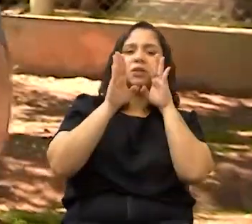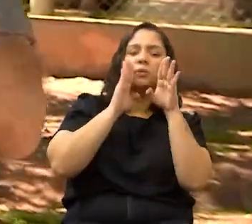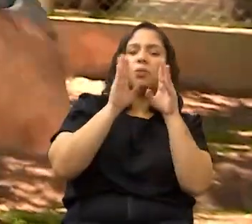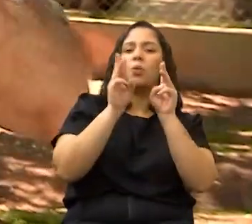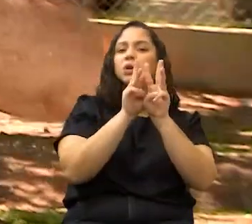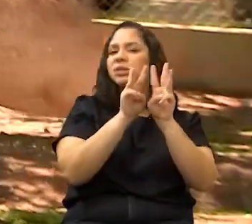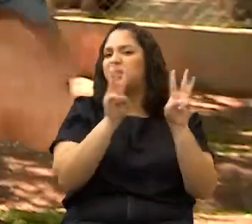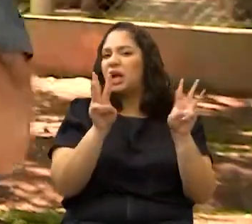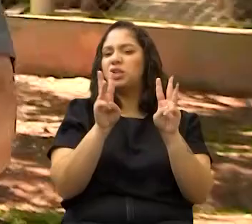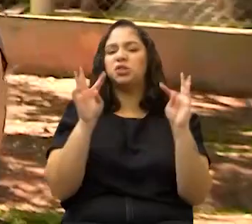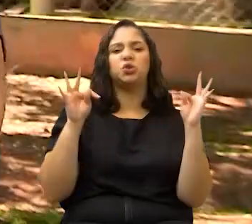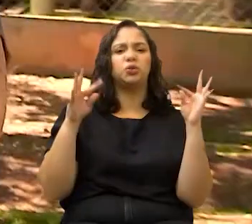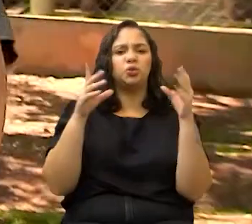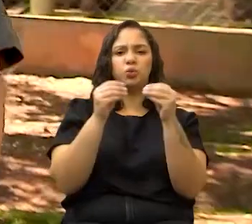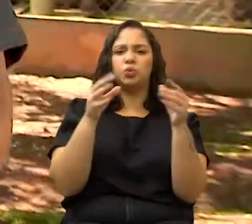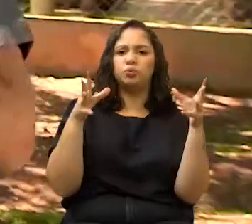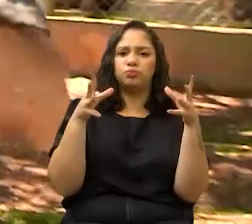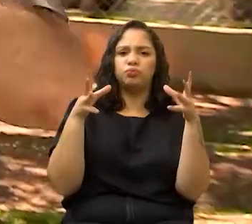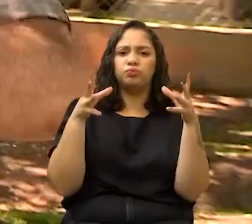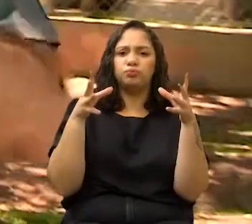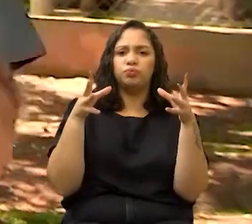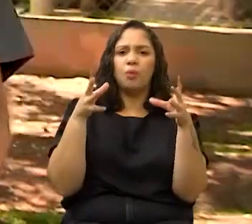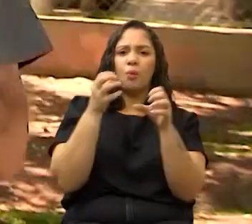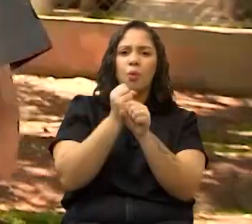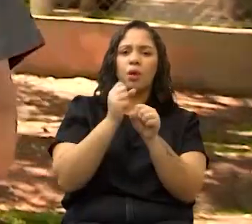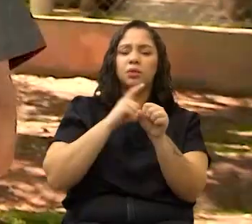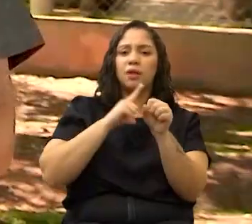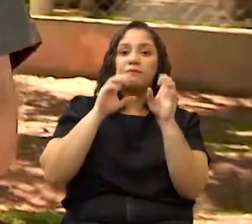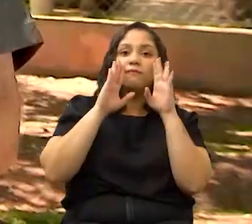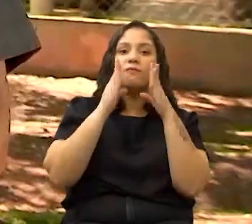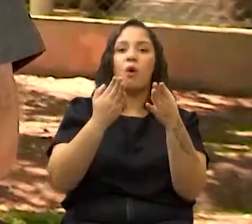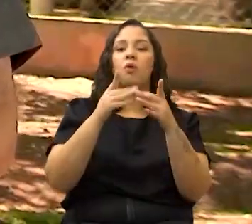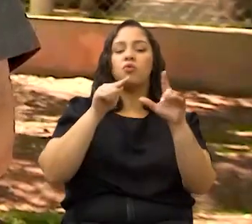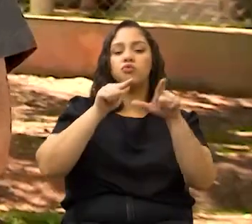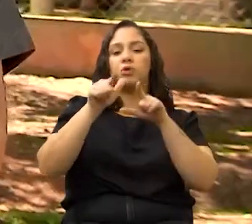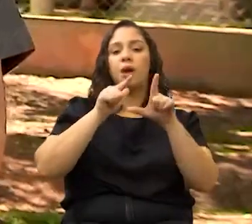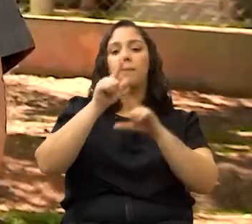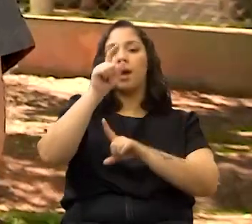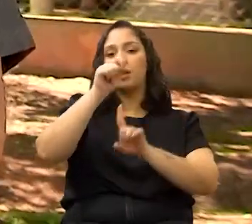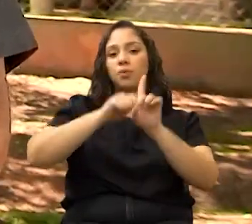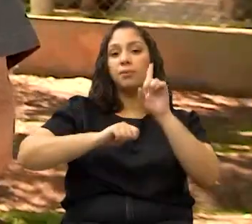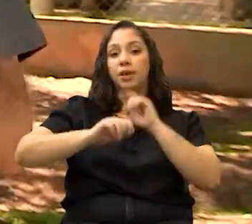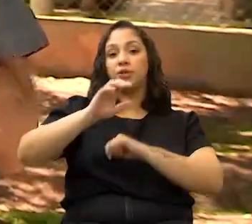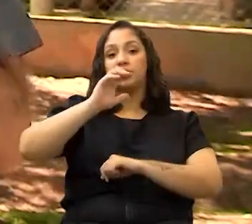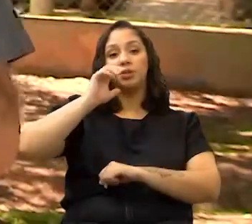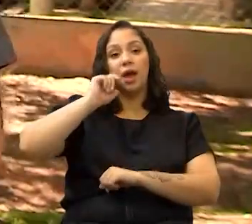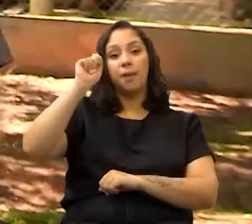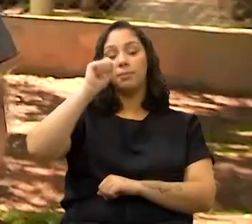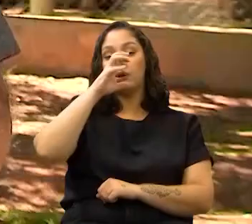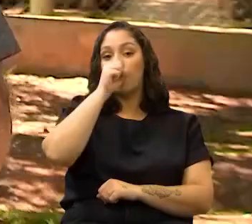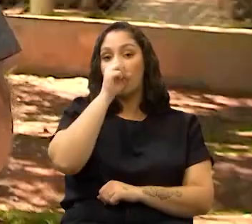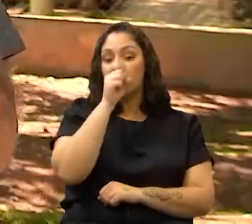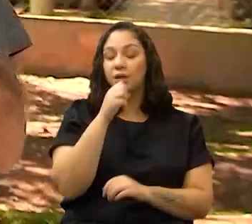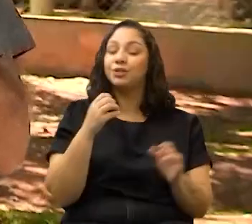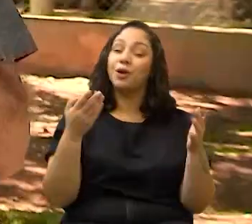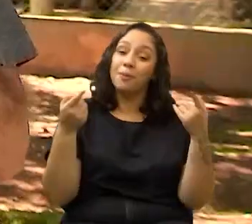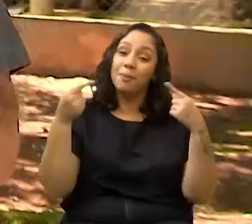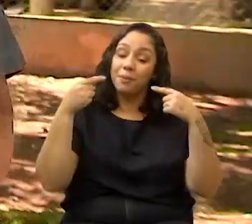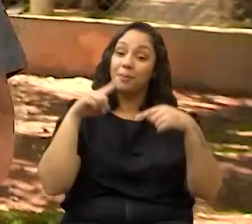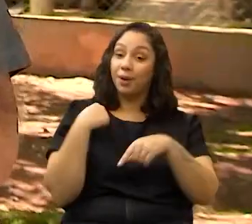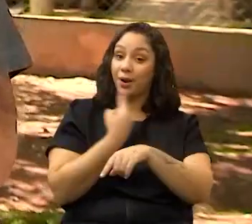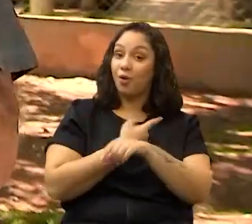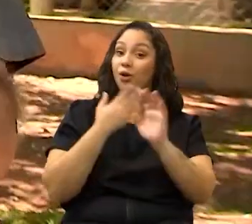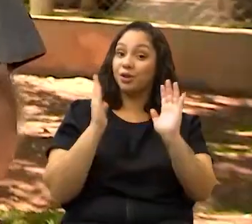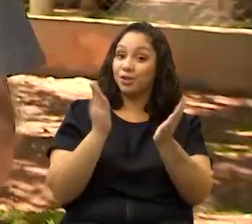Instagram, Facebook, site, tudo isso a gente foca nesse trabalho. Para a gente é uma coisa meio que